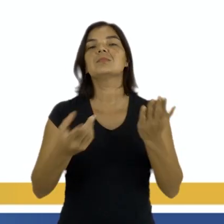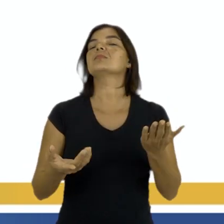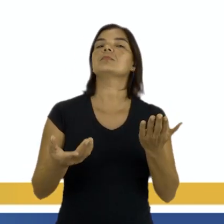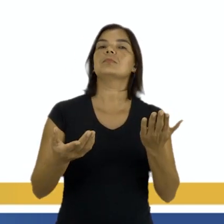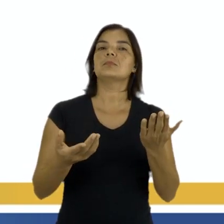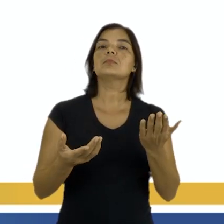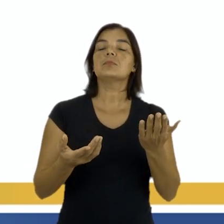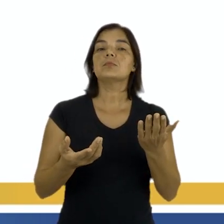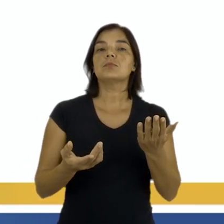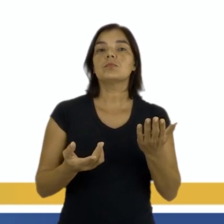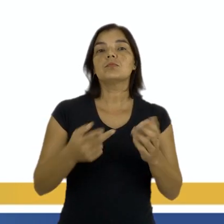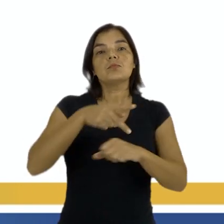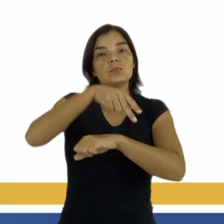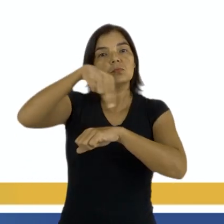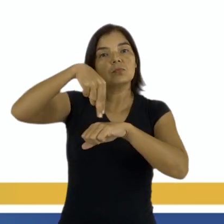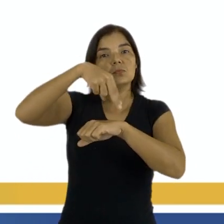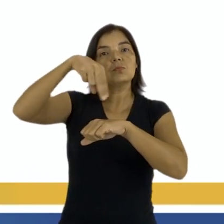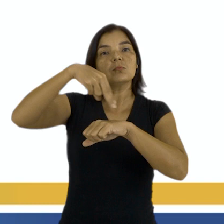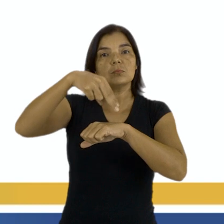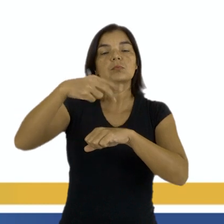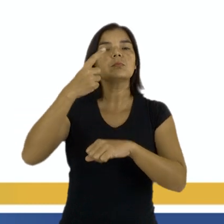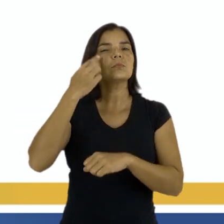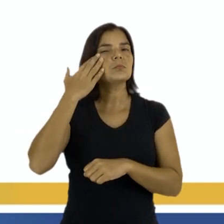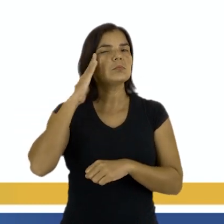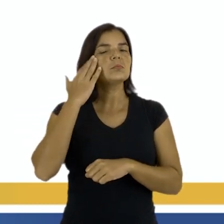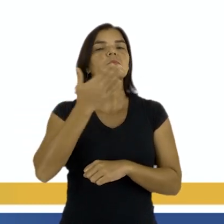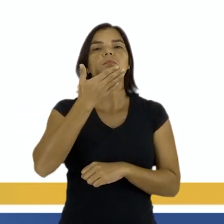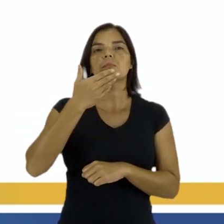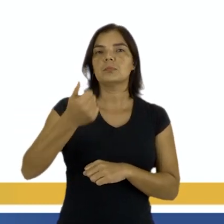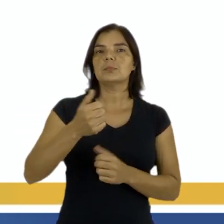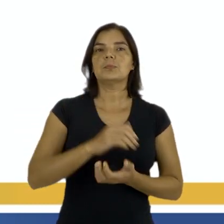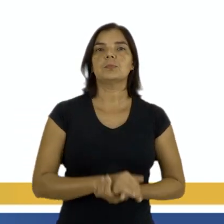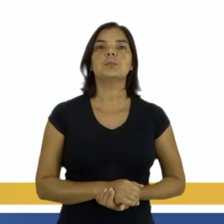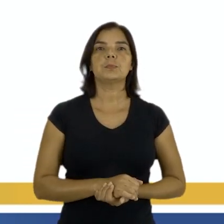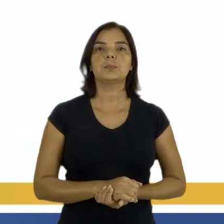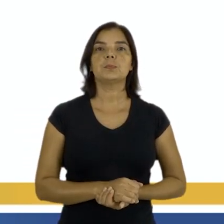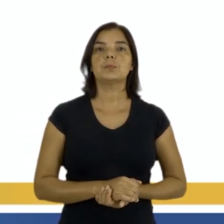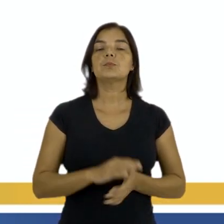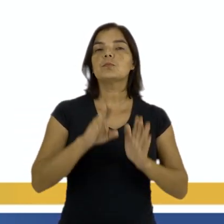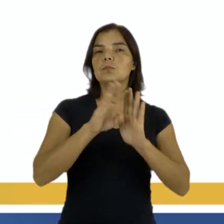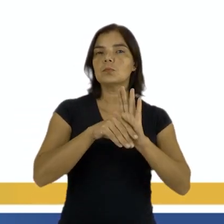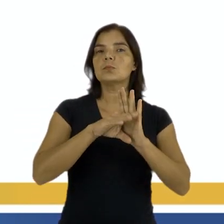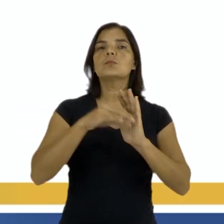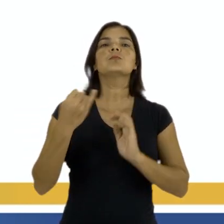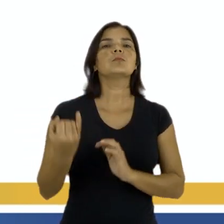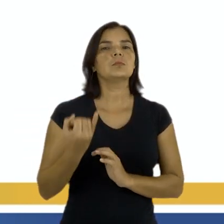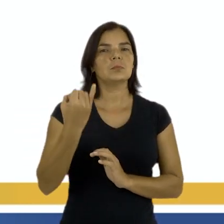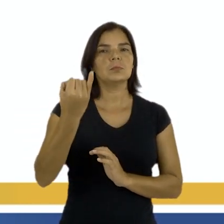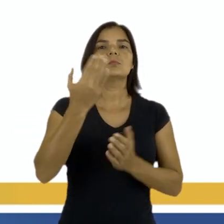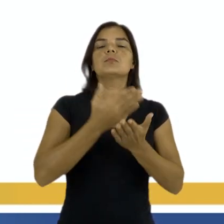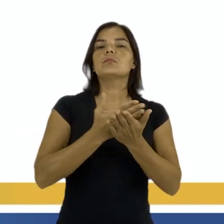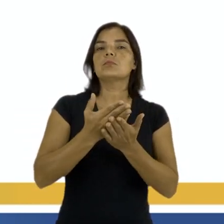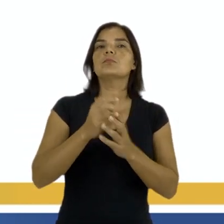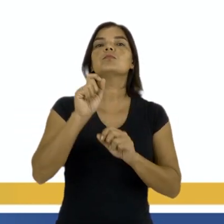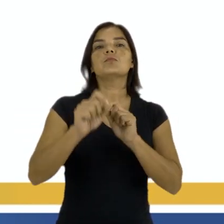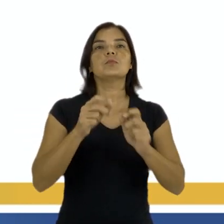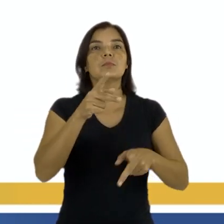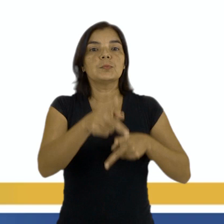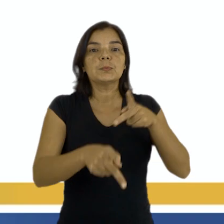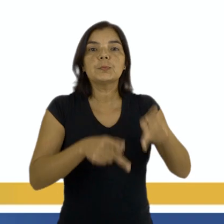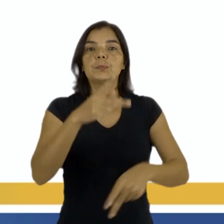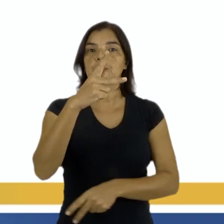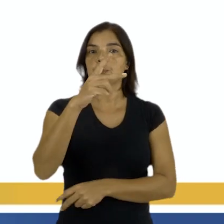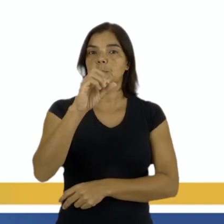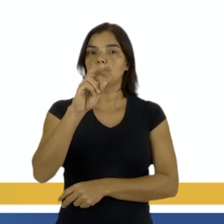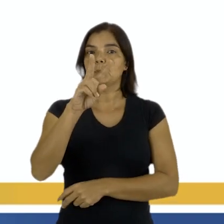que regem a nossa nação, que a gente vai entender um pouquinho melhor daqui a pouco. Um outro conceito muito importante que eu citei no início é o de povo. Então,